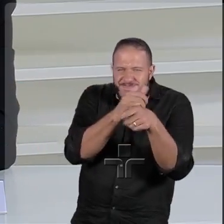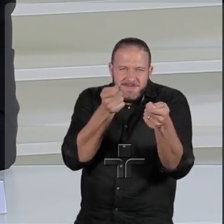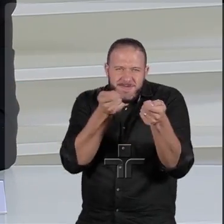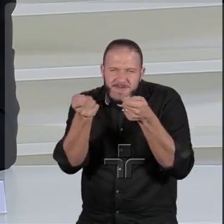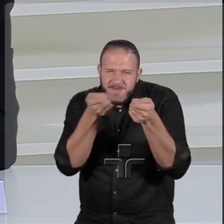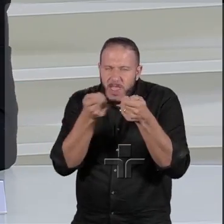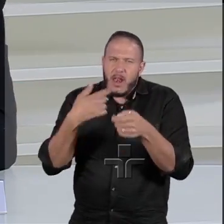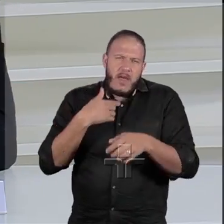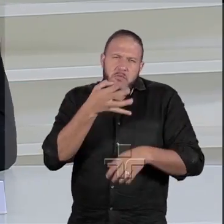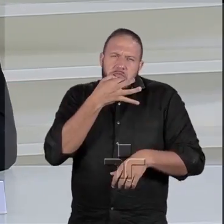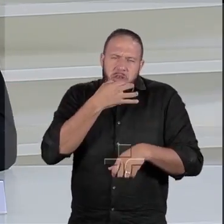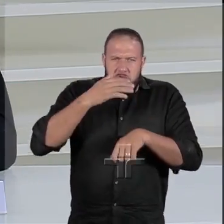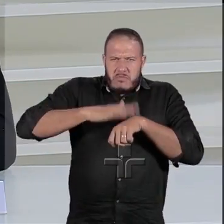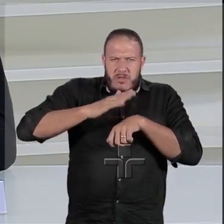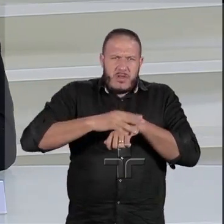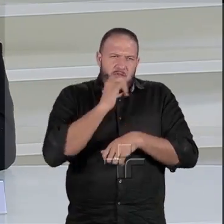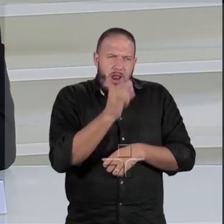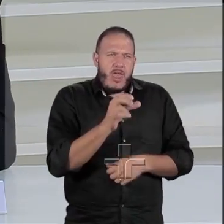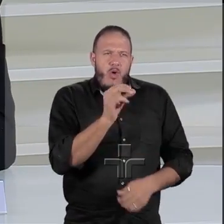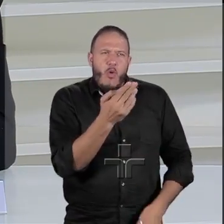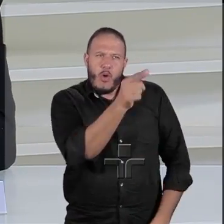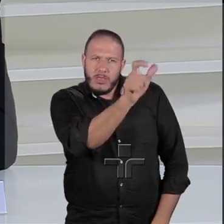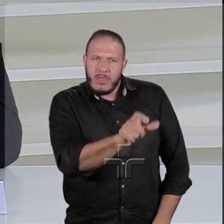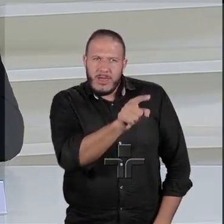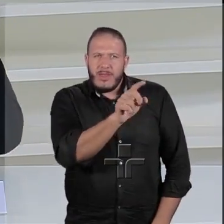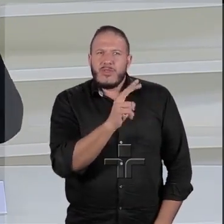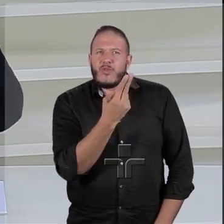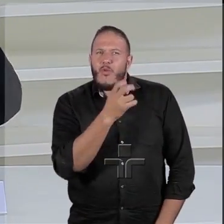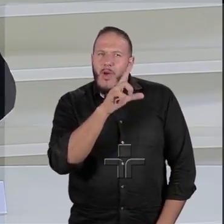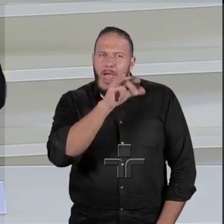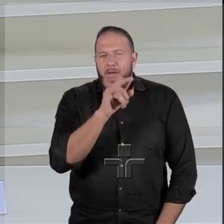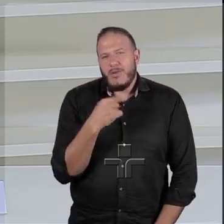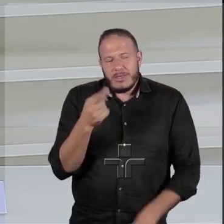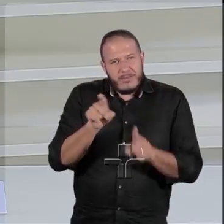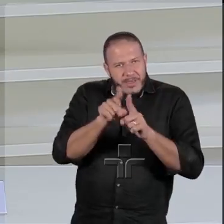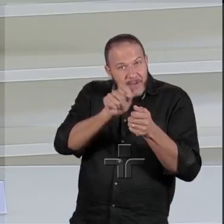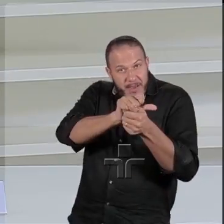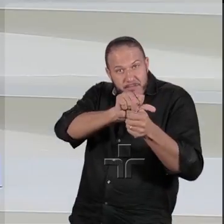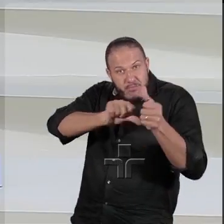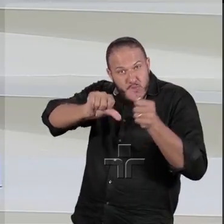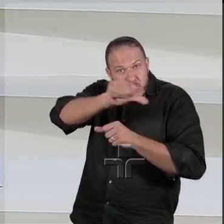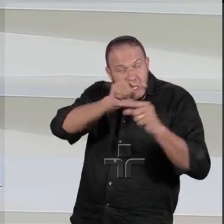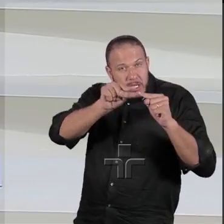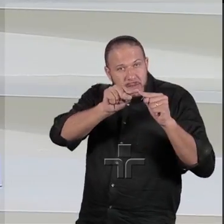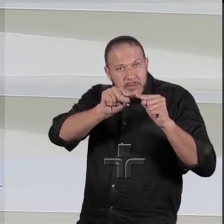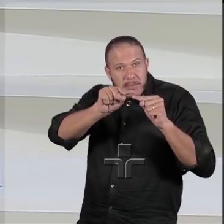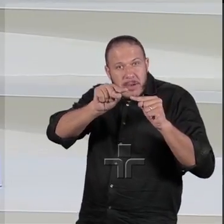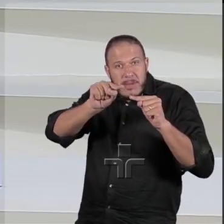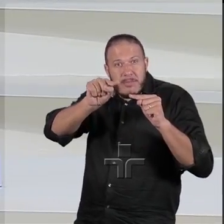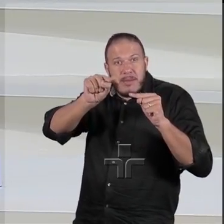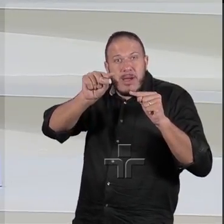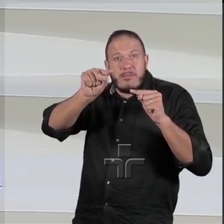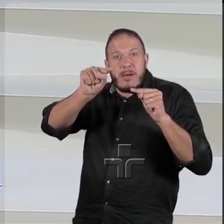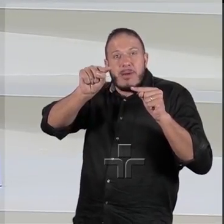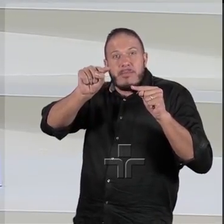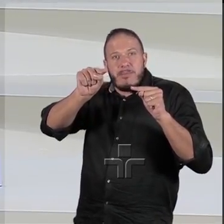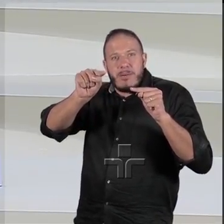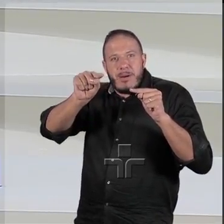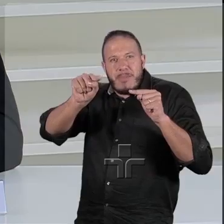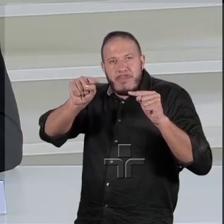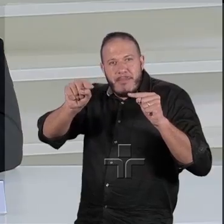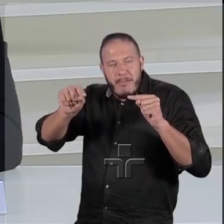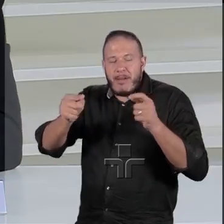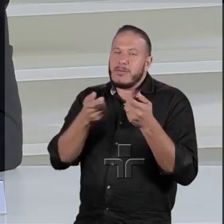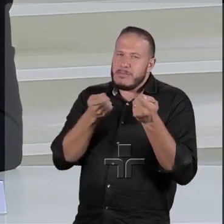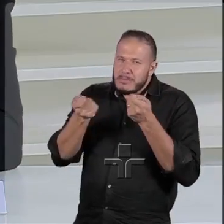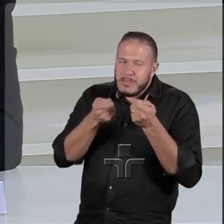apresentei, a modalidade do L, enfim, que a gente também muda a estrutura da Previdência, nas minhas projeções,